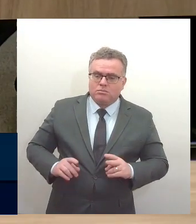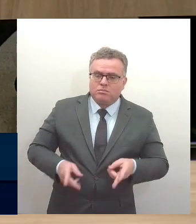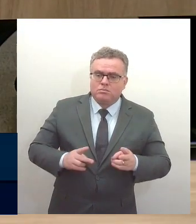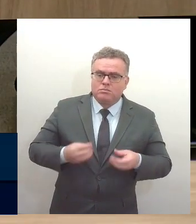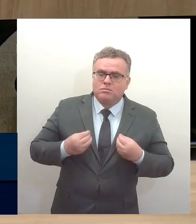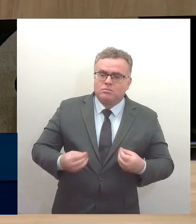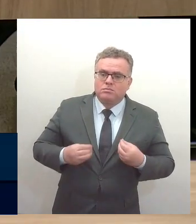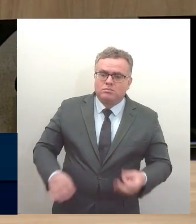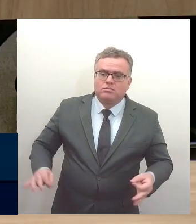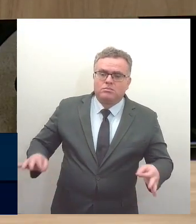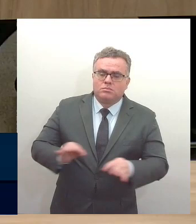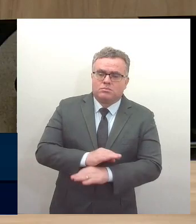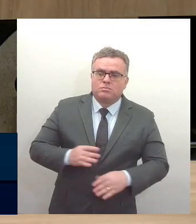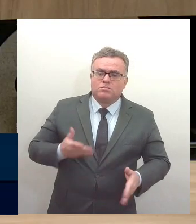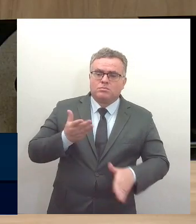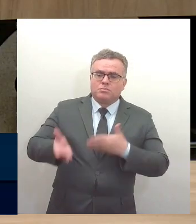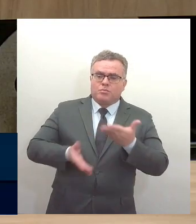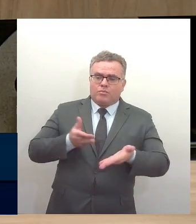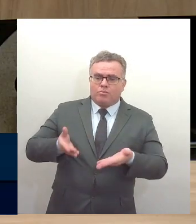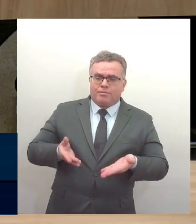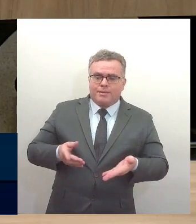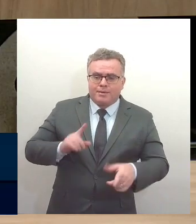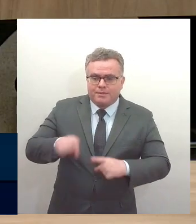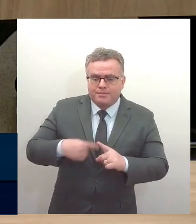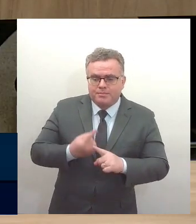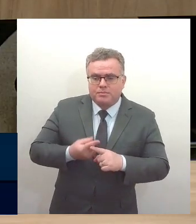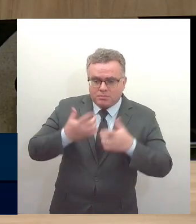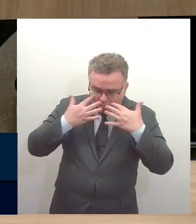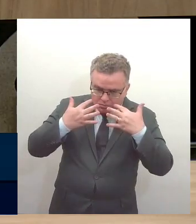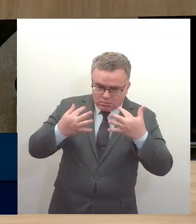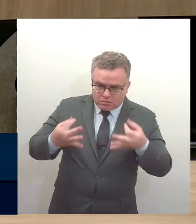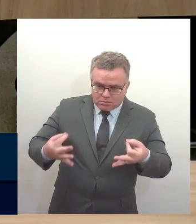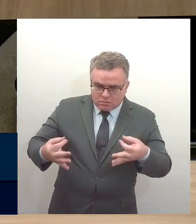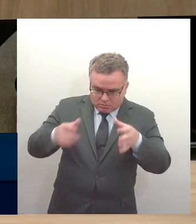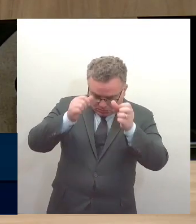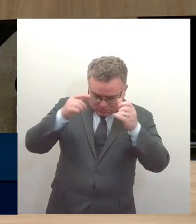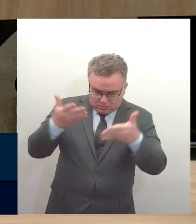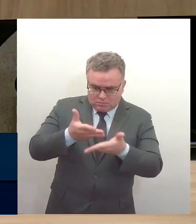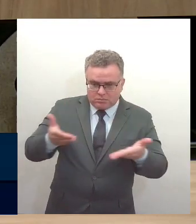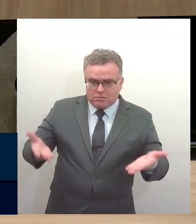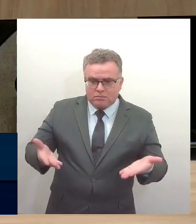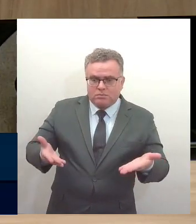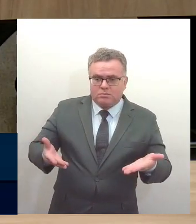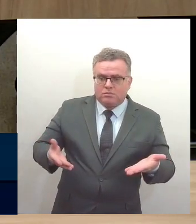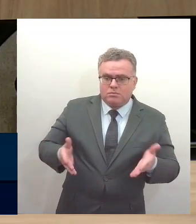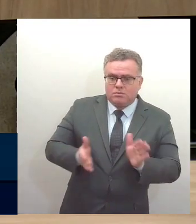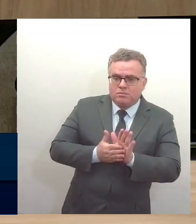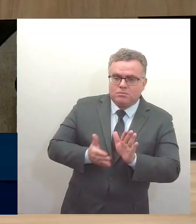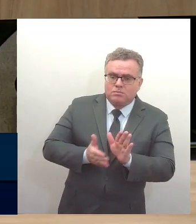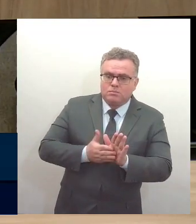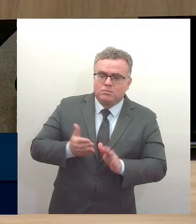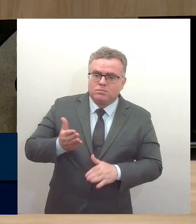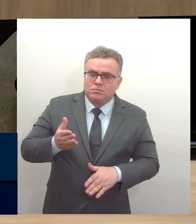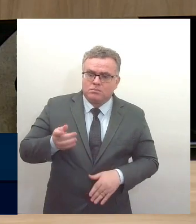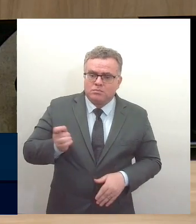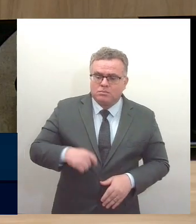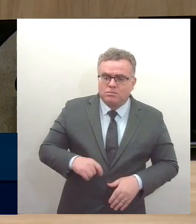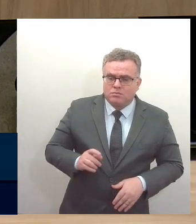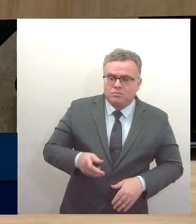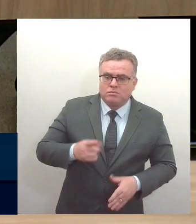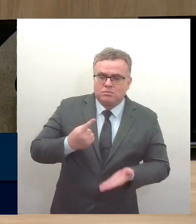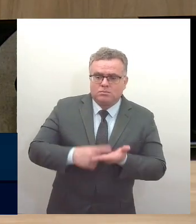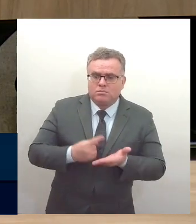mais atenção a essa situação. Então, parabéns, deputado Luizão, e conto com o nosso apoio, nosso trabalho.